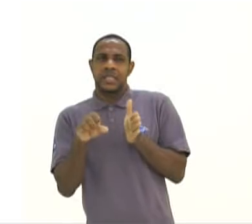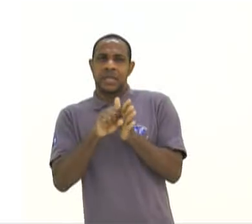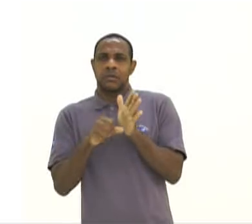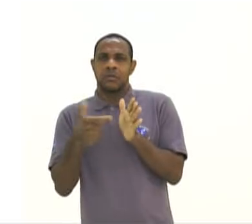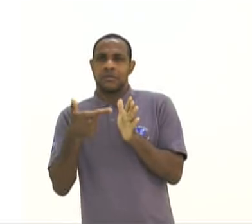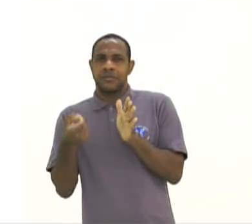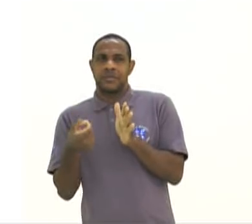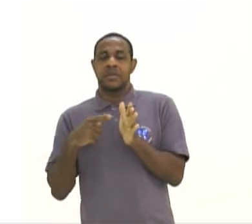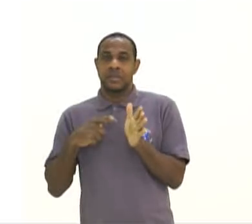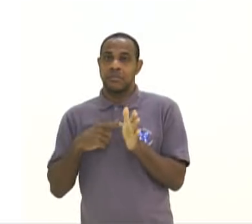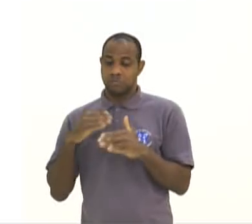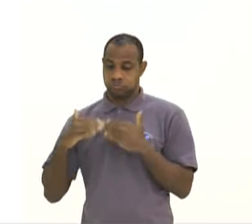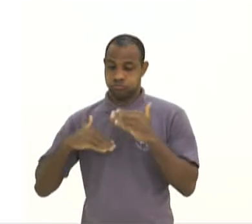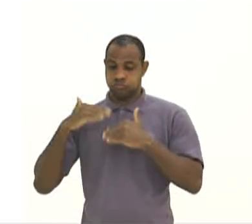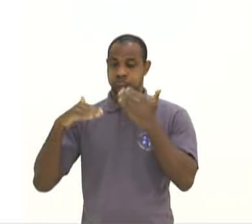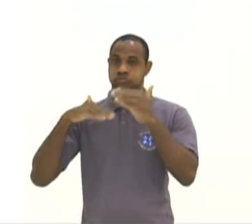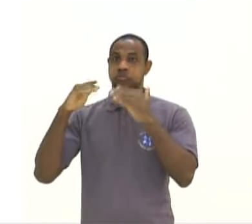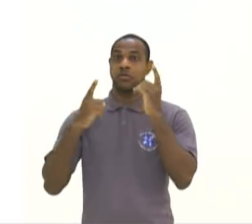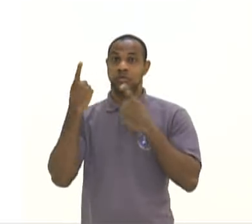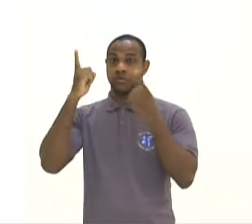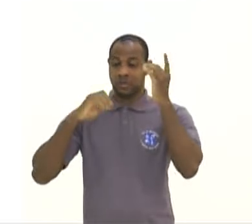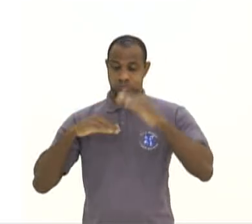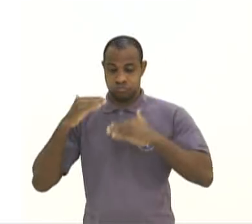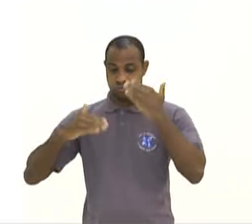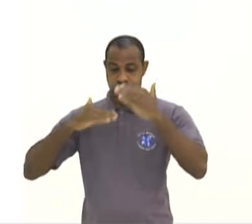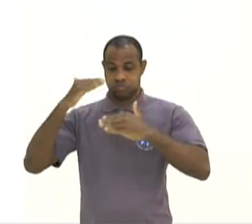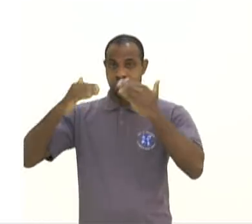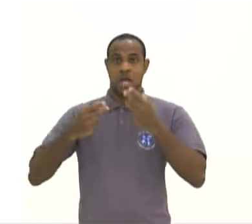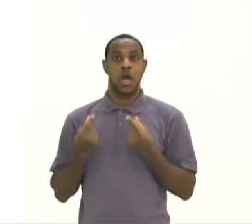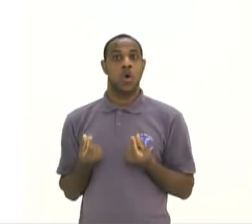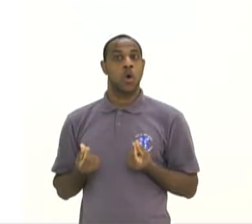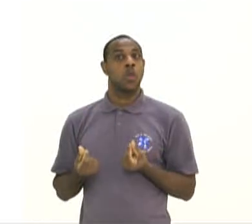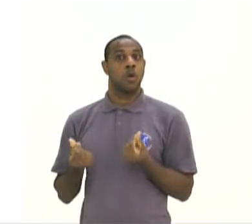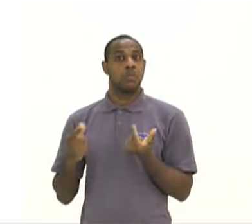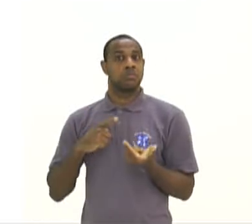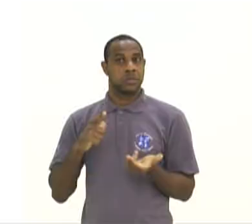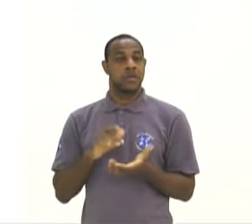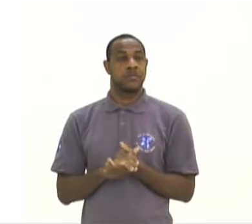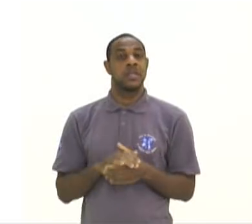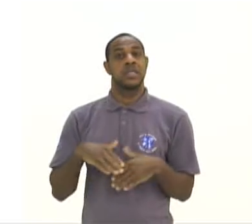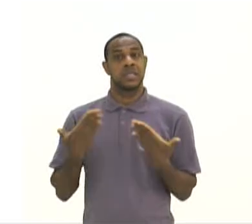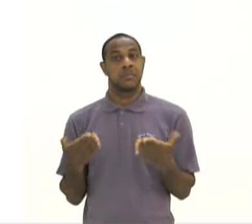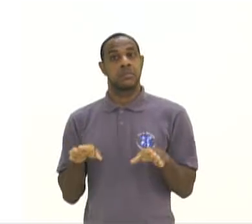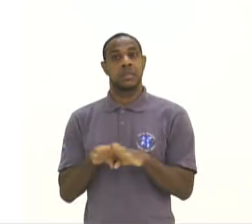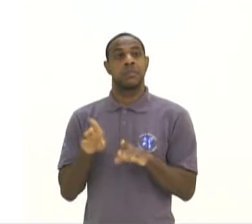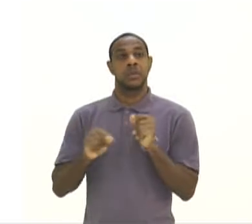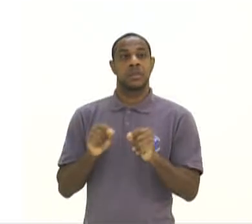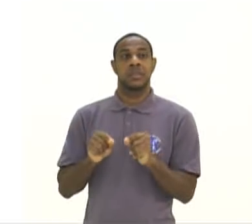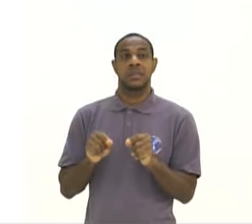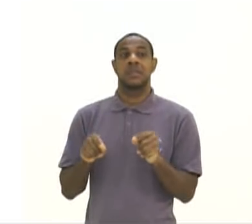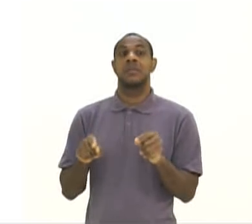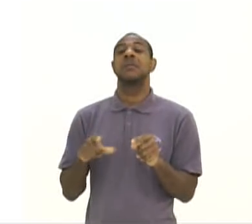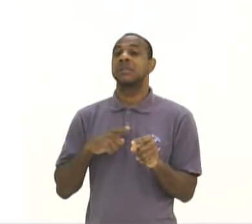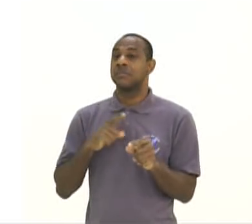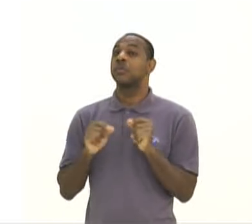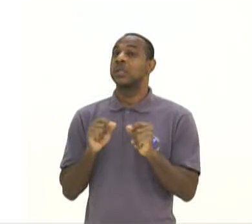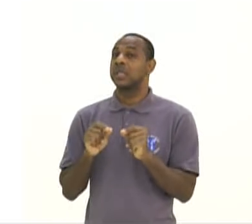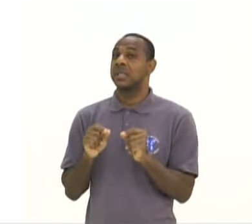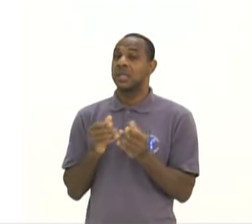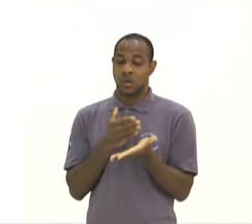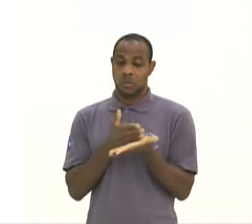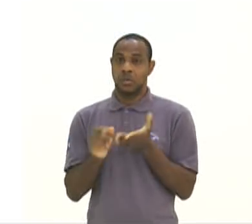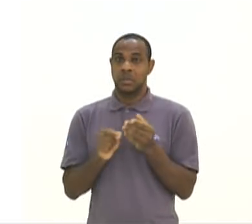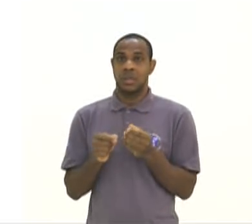grande desenvolvimento econômico, grande enriquecimento, a partir principalmente da exploração